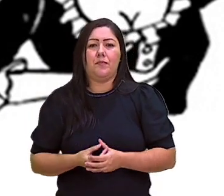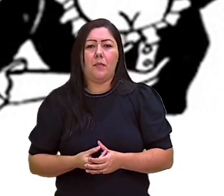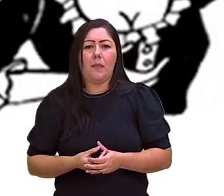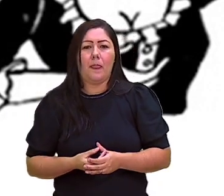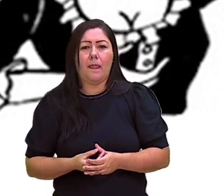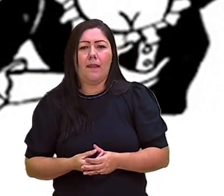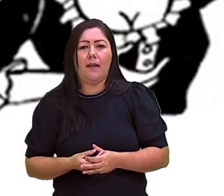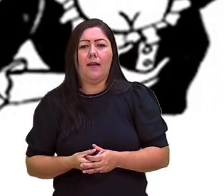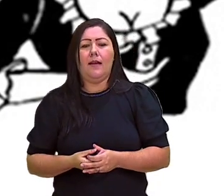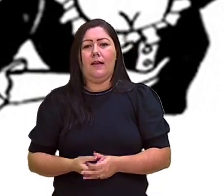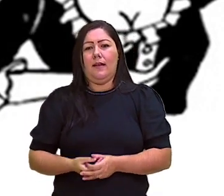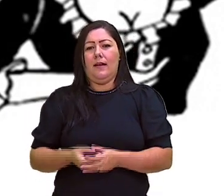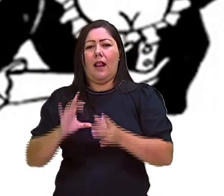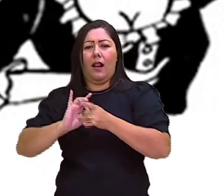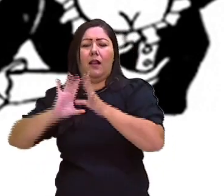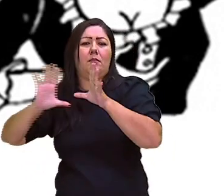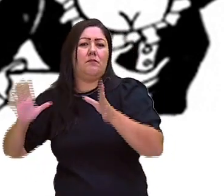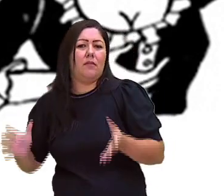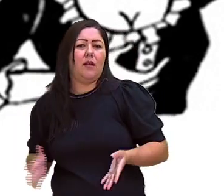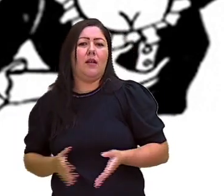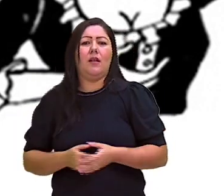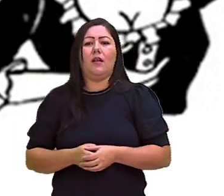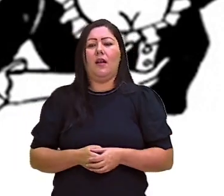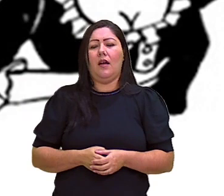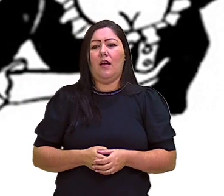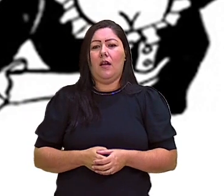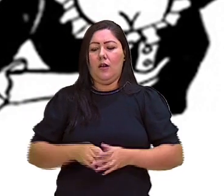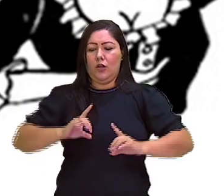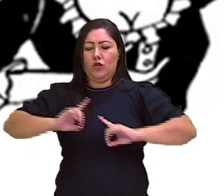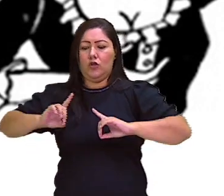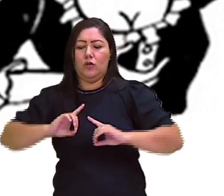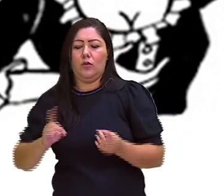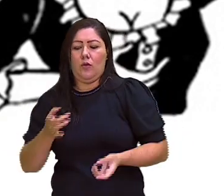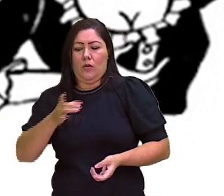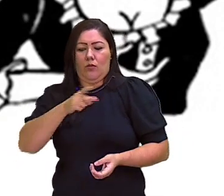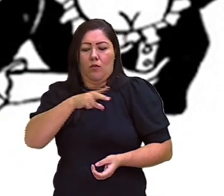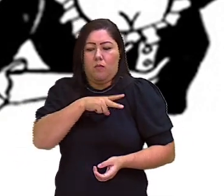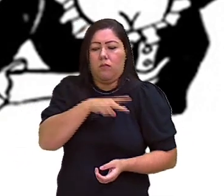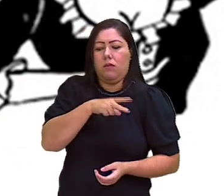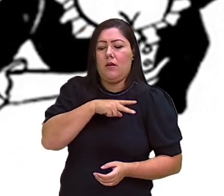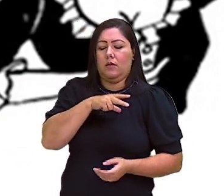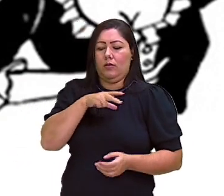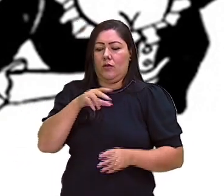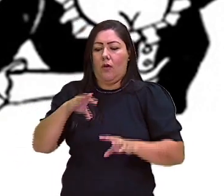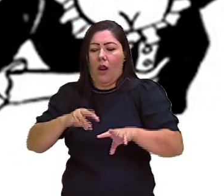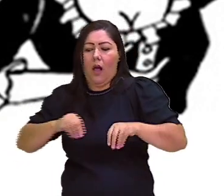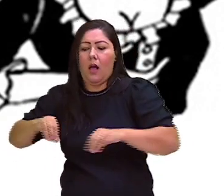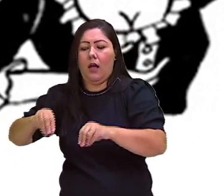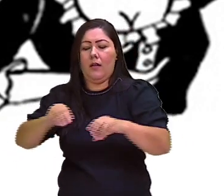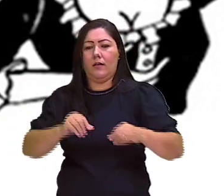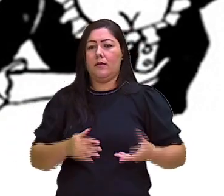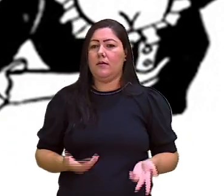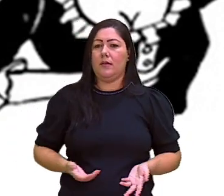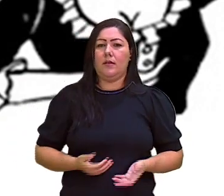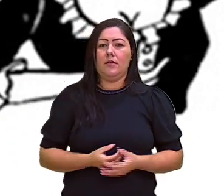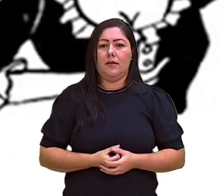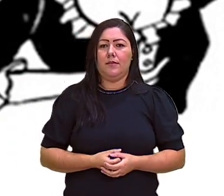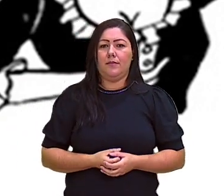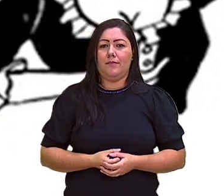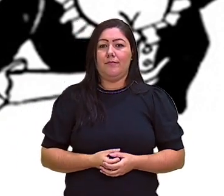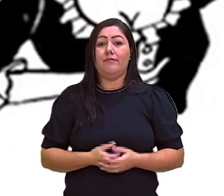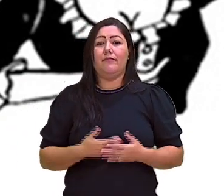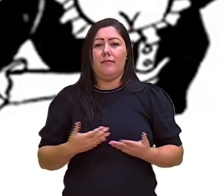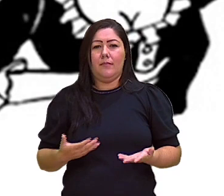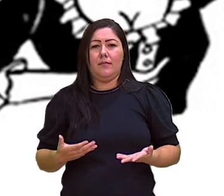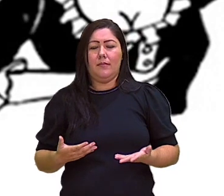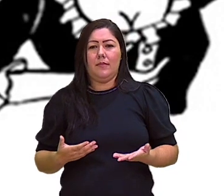de propriedade e etc. Olympe de Gouges defende contra o preconceito masculino a